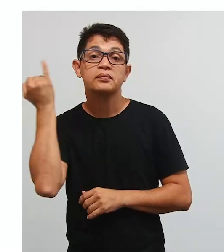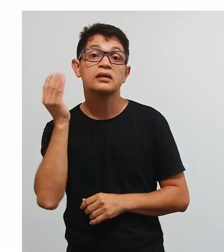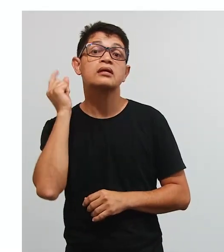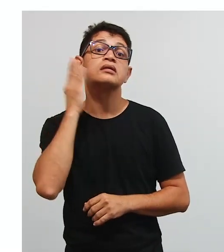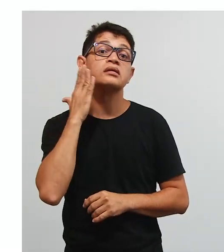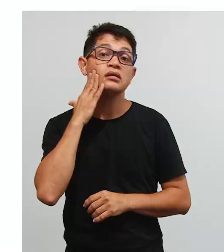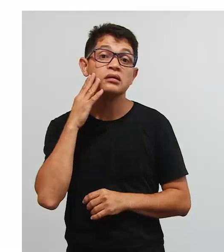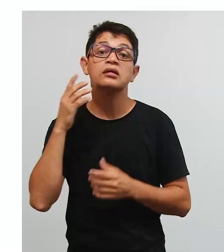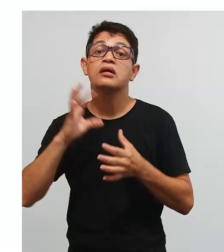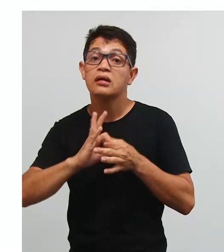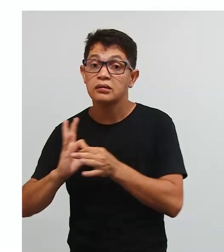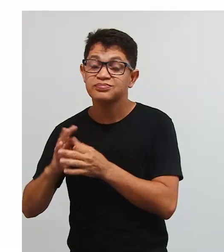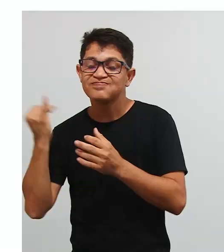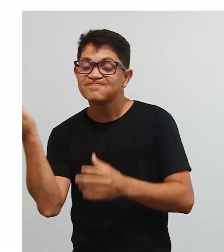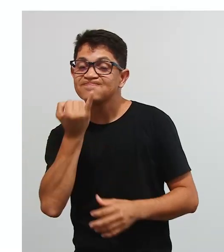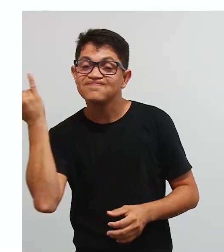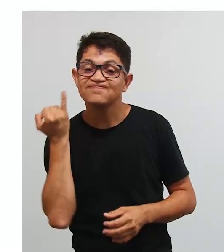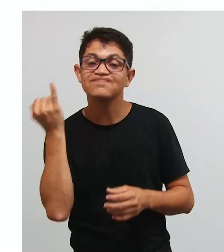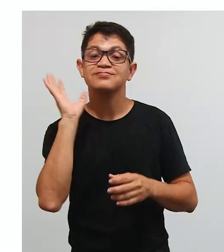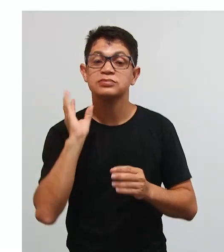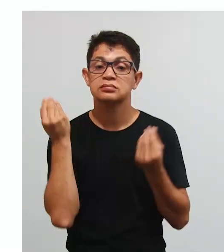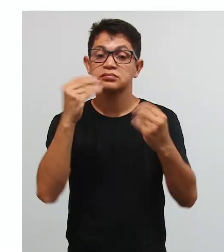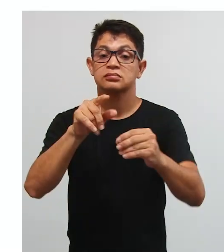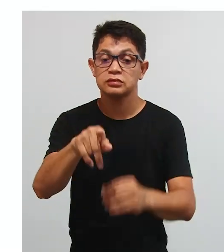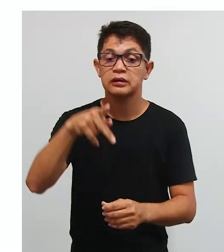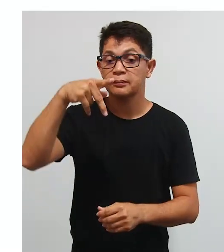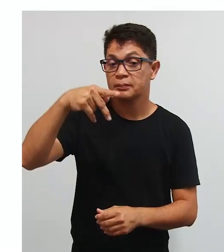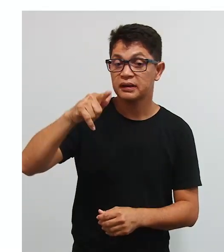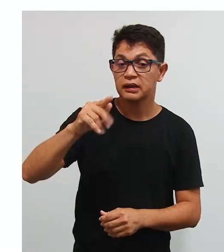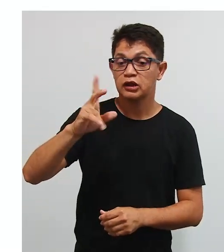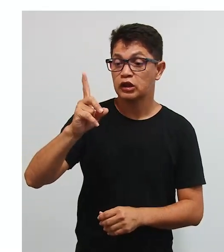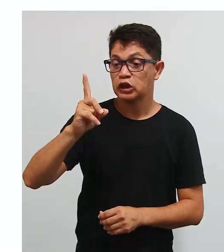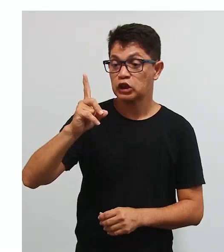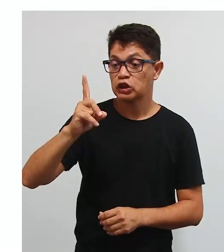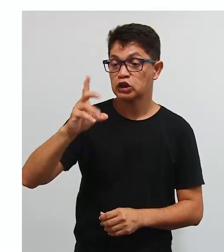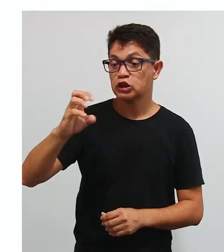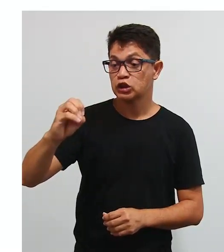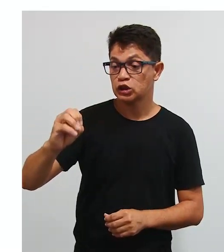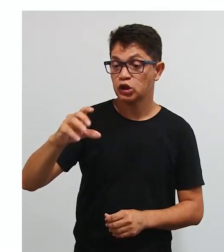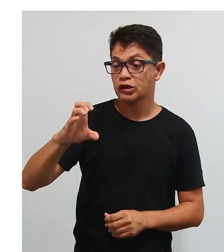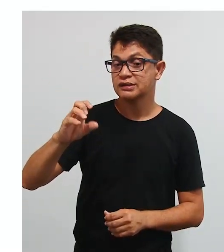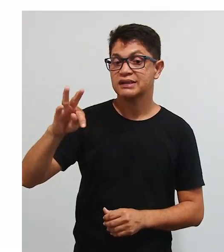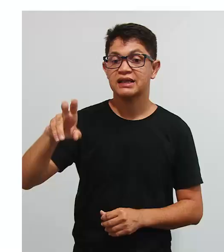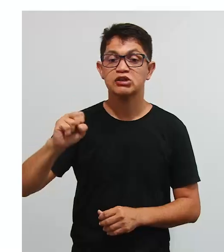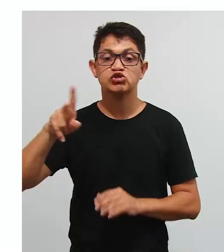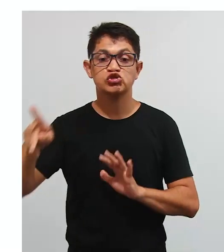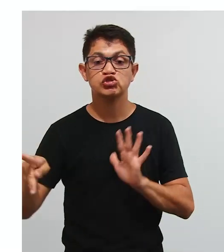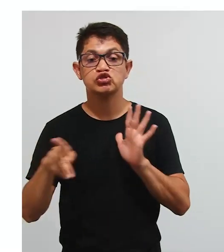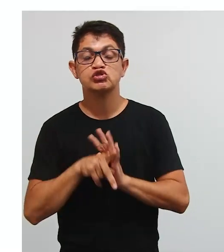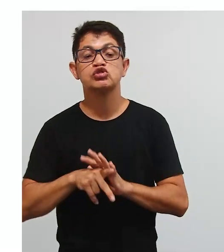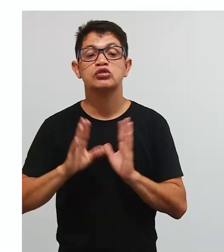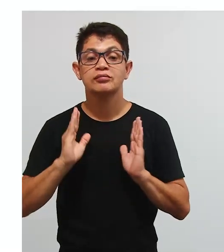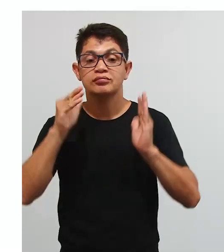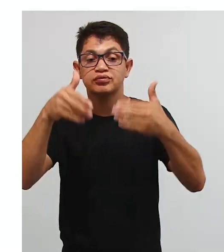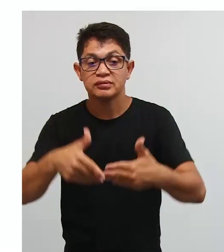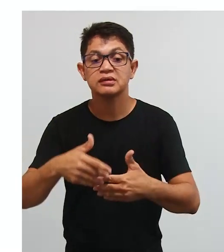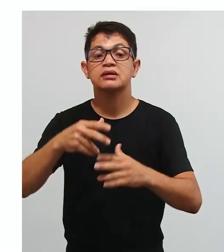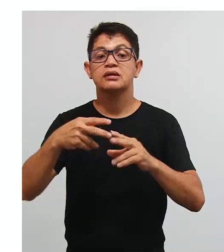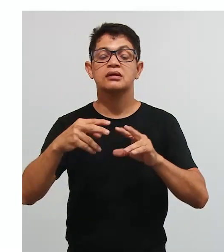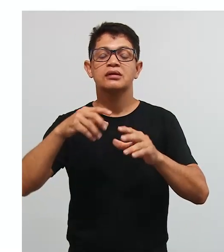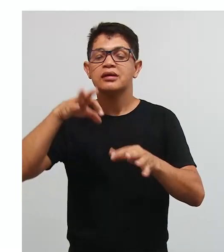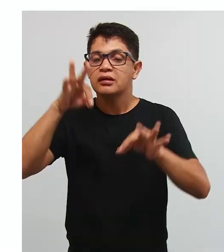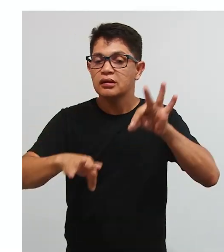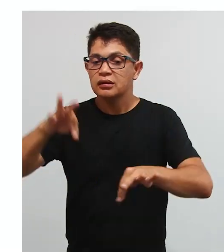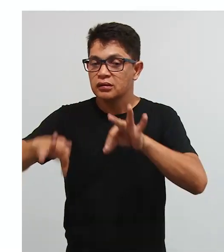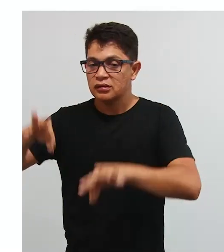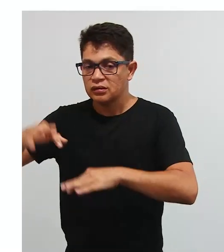uma parte importantíssima desse ciclo, né, todo esse corpo aí da educação. Então, a categoria dos